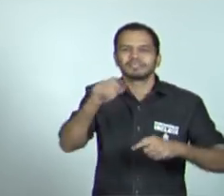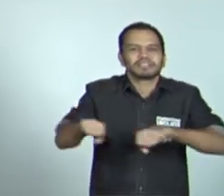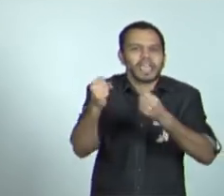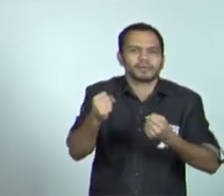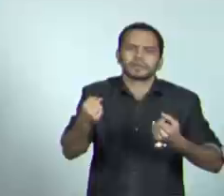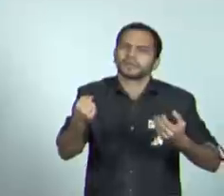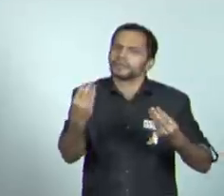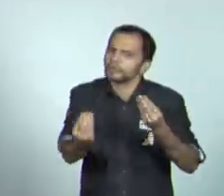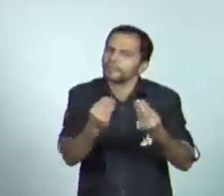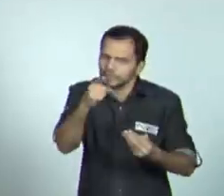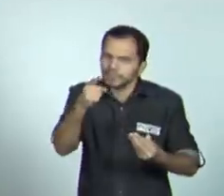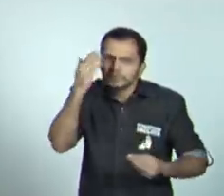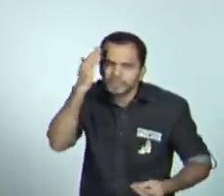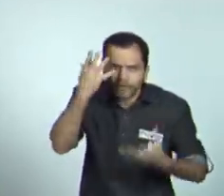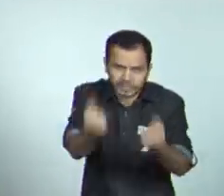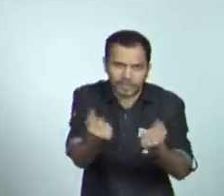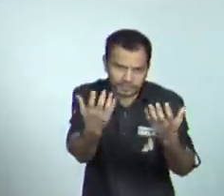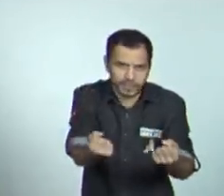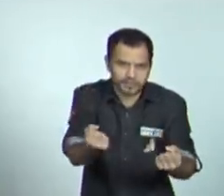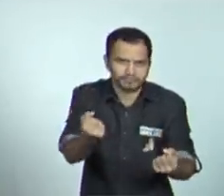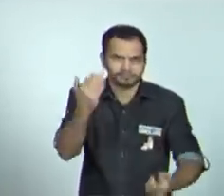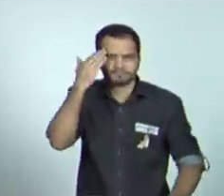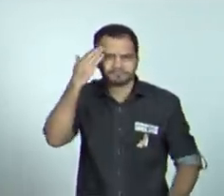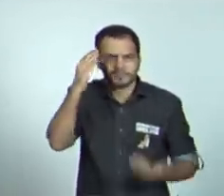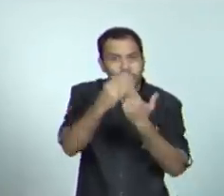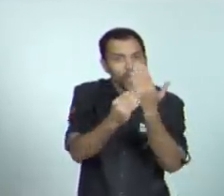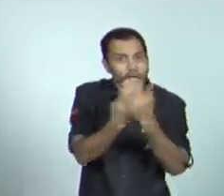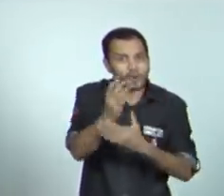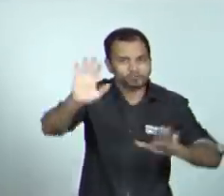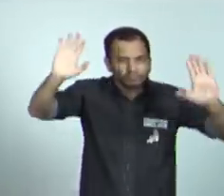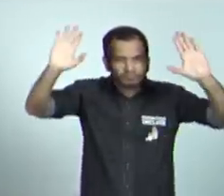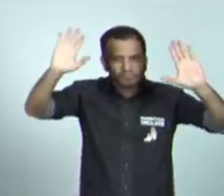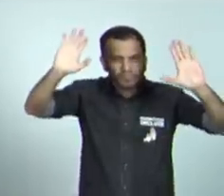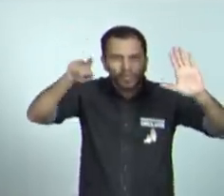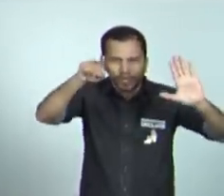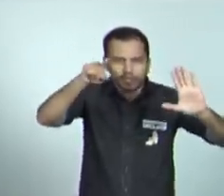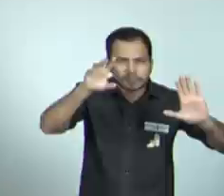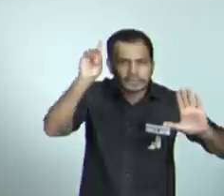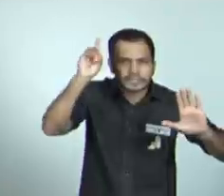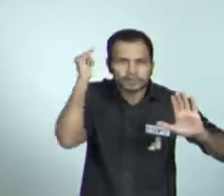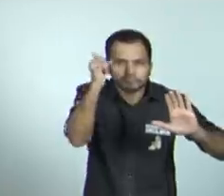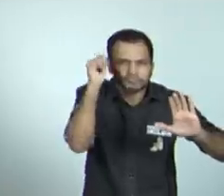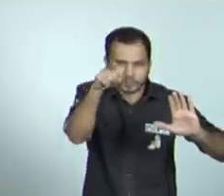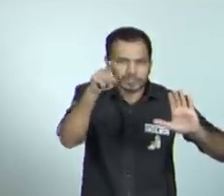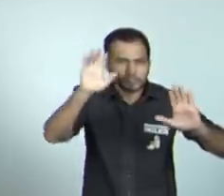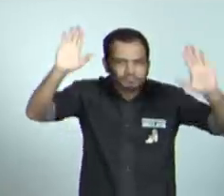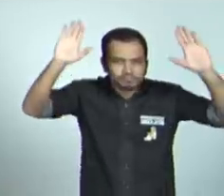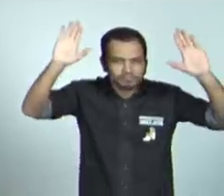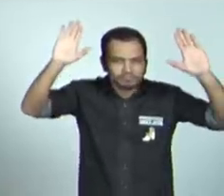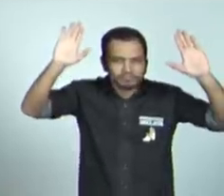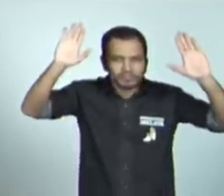o meu deus alguém tá recebendo lá em casa se levanta sua mão diante do televisor se deus está falando contigo agora aí